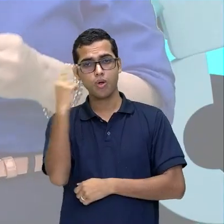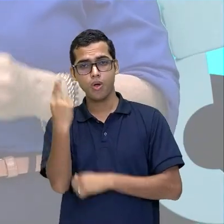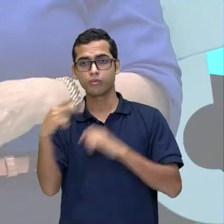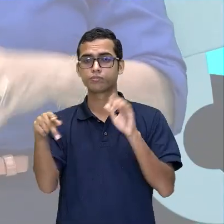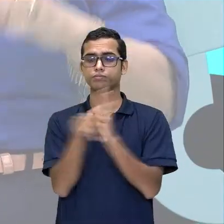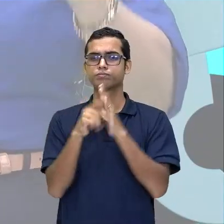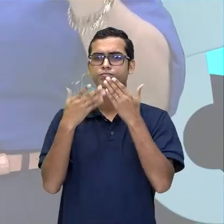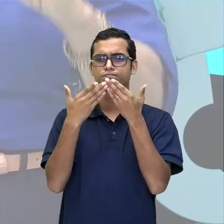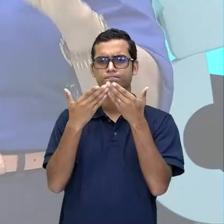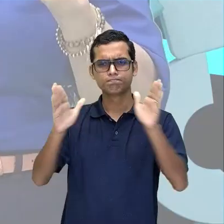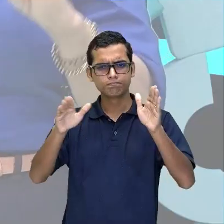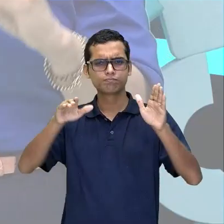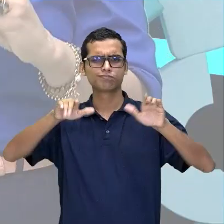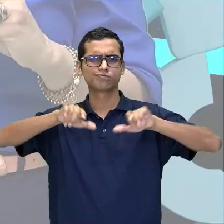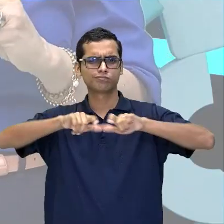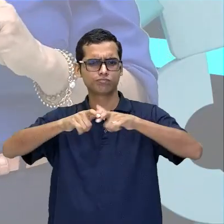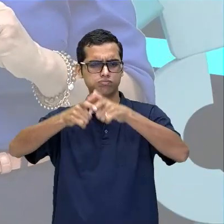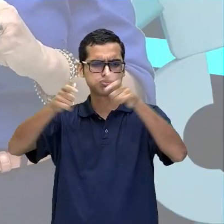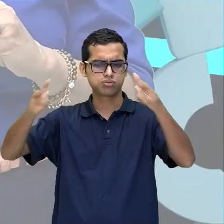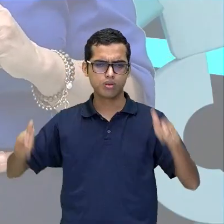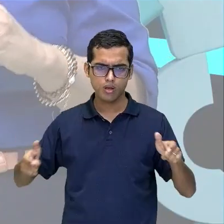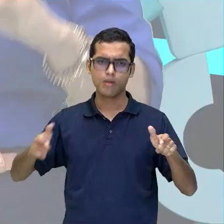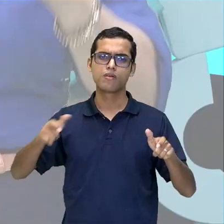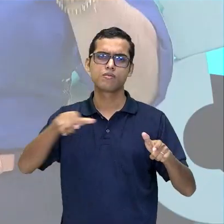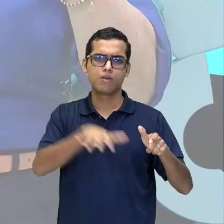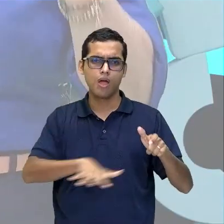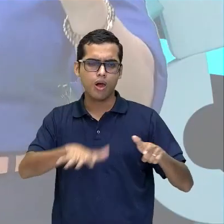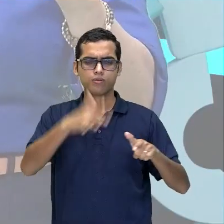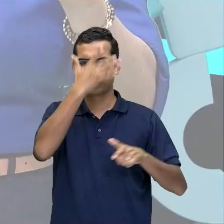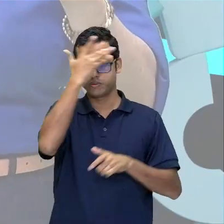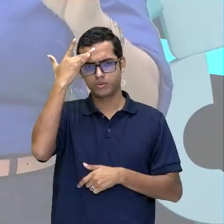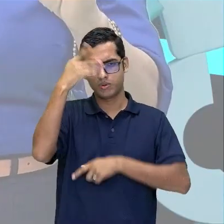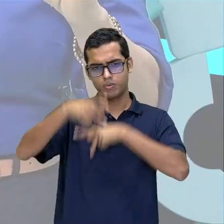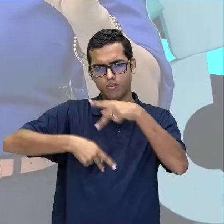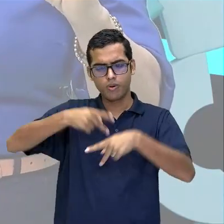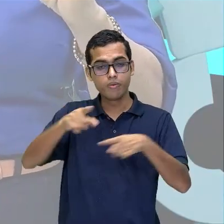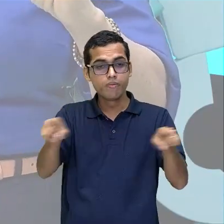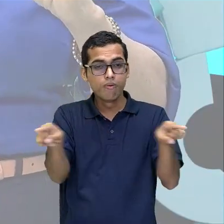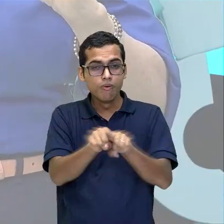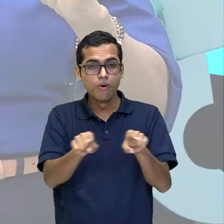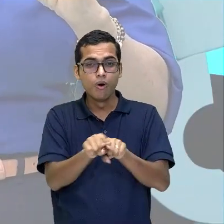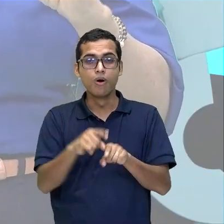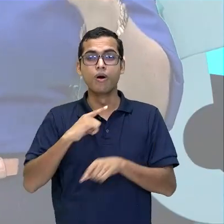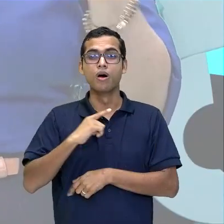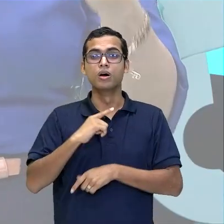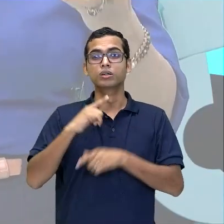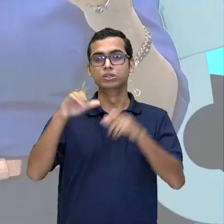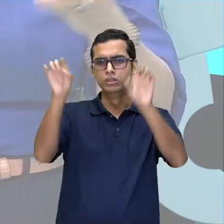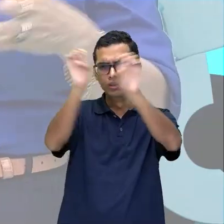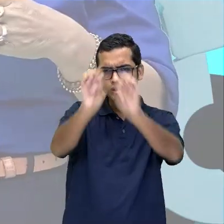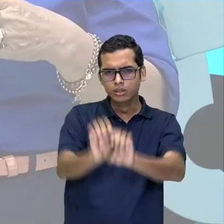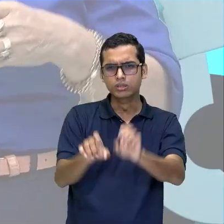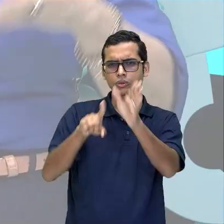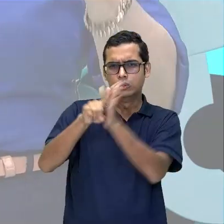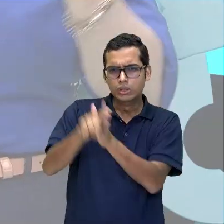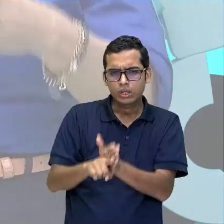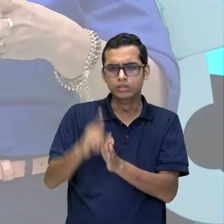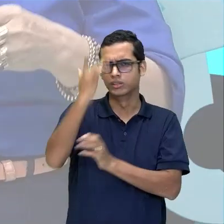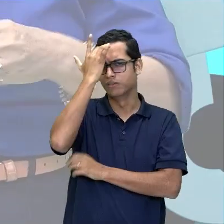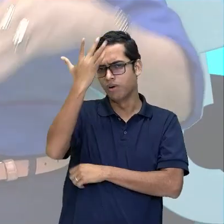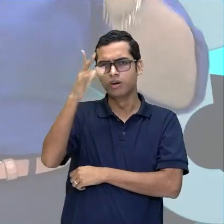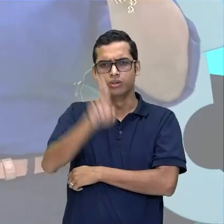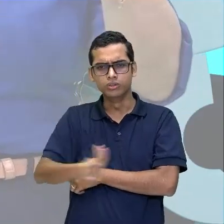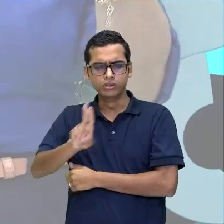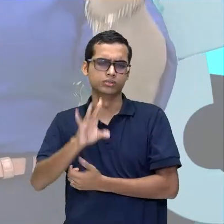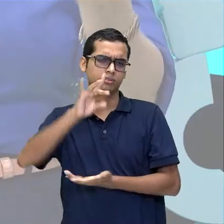amplo. A estrutura de navegação deve ser fácil e fácil de usar, é claro. Fácil